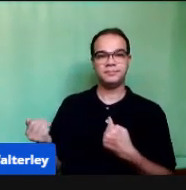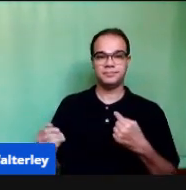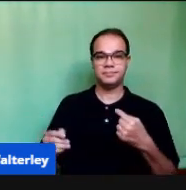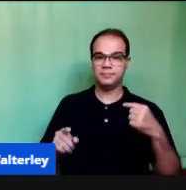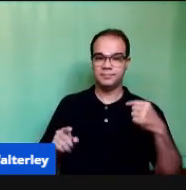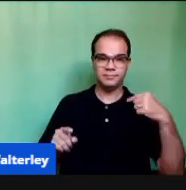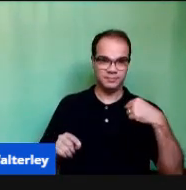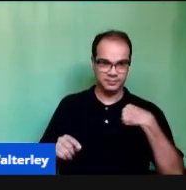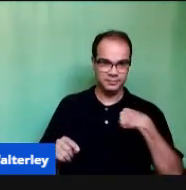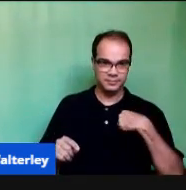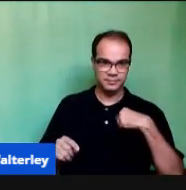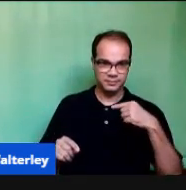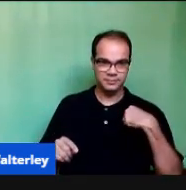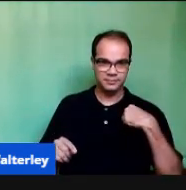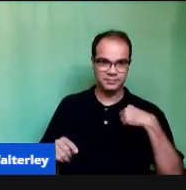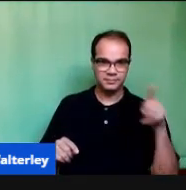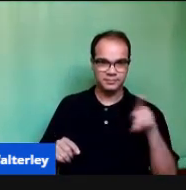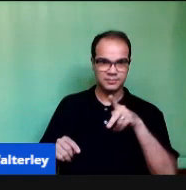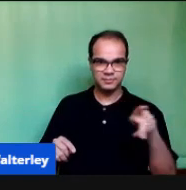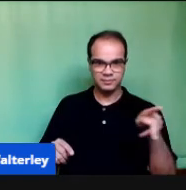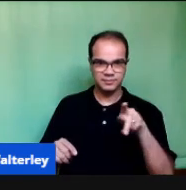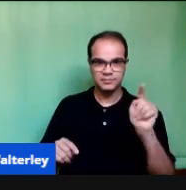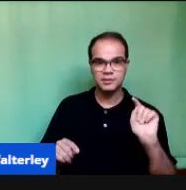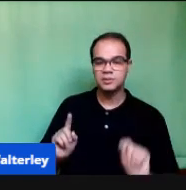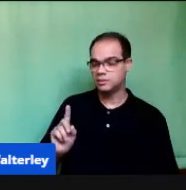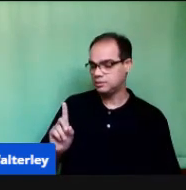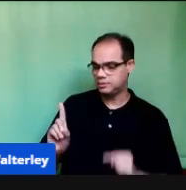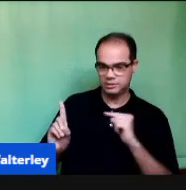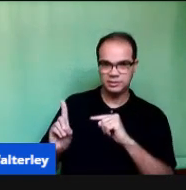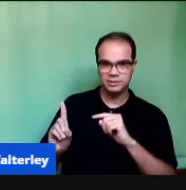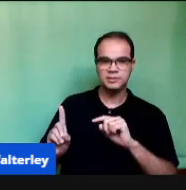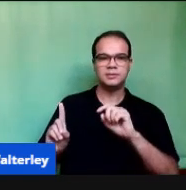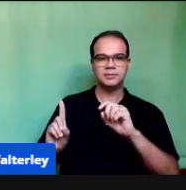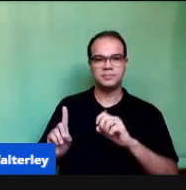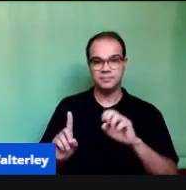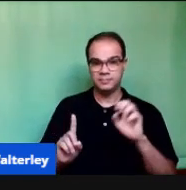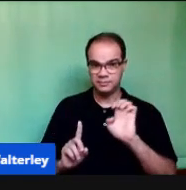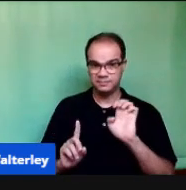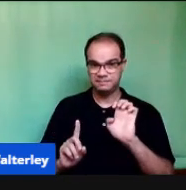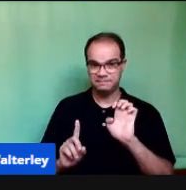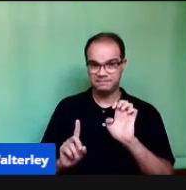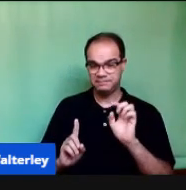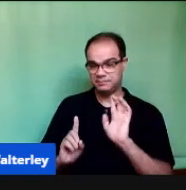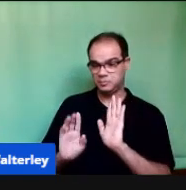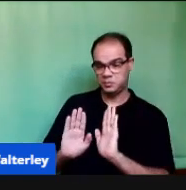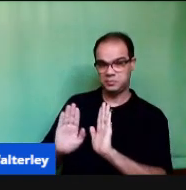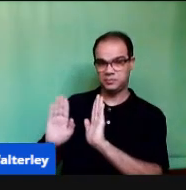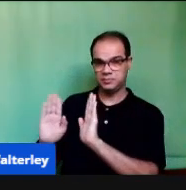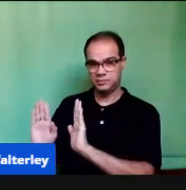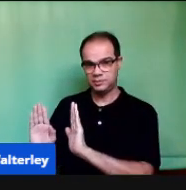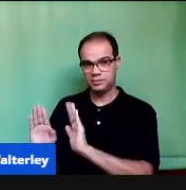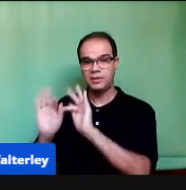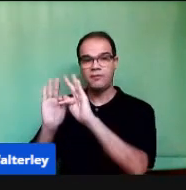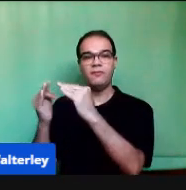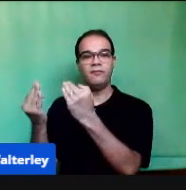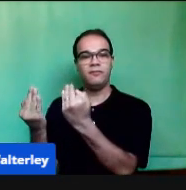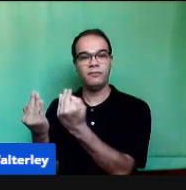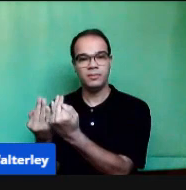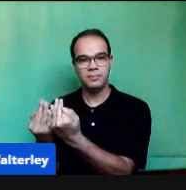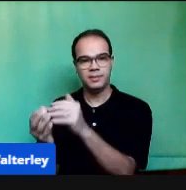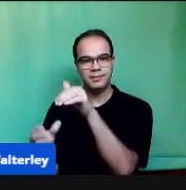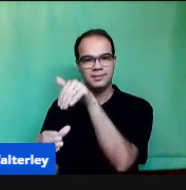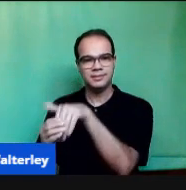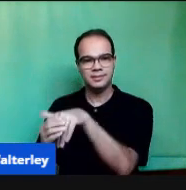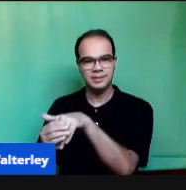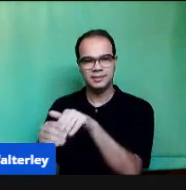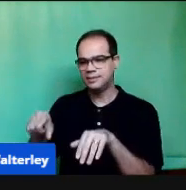outros públicos, normalmente, infelizmente, as nossas famílias, elas são um espaço onde